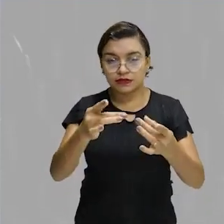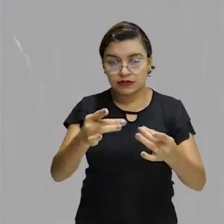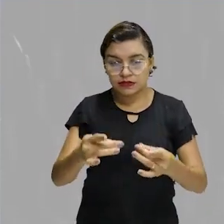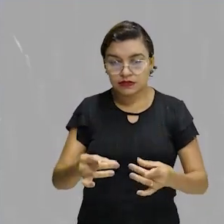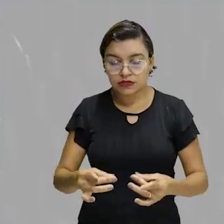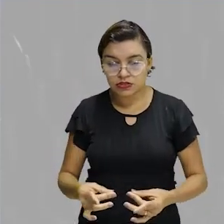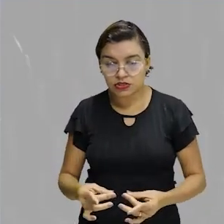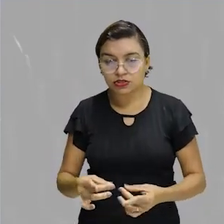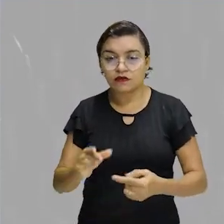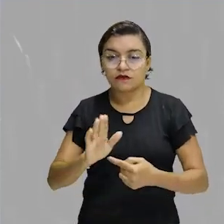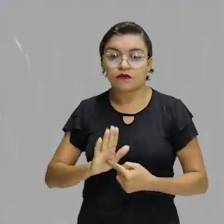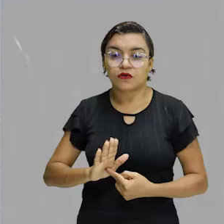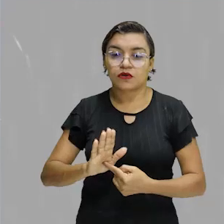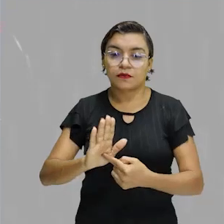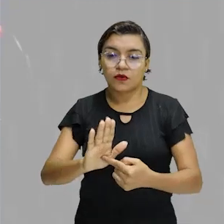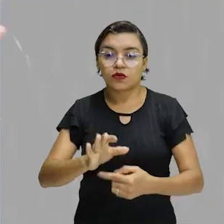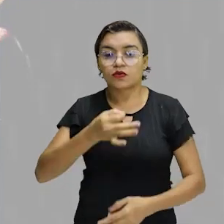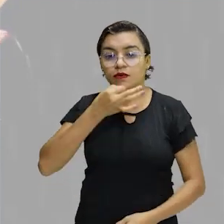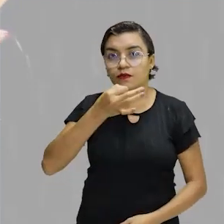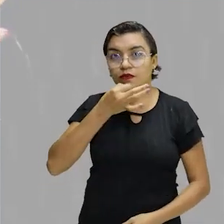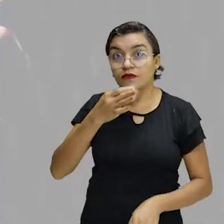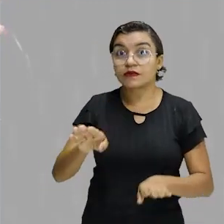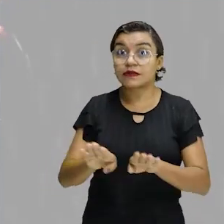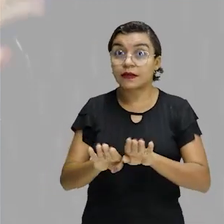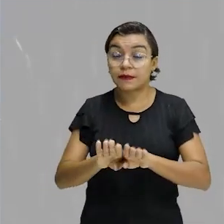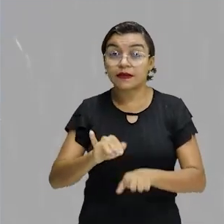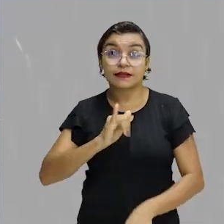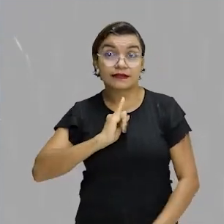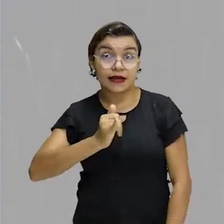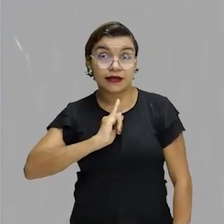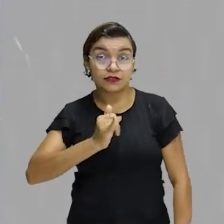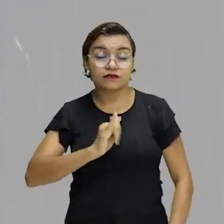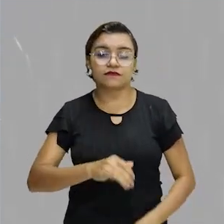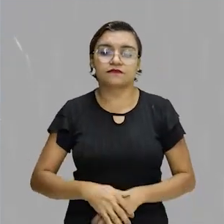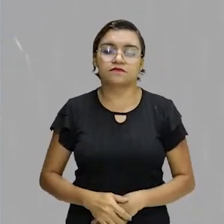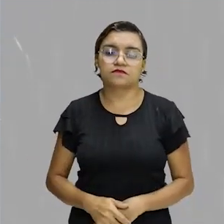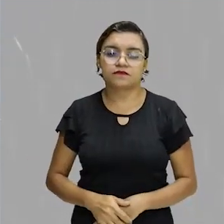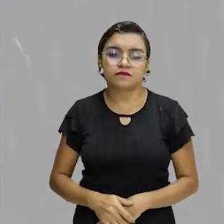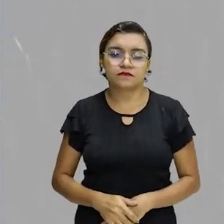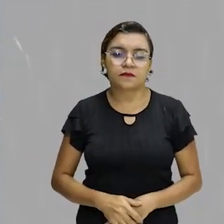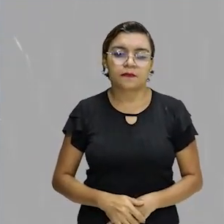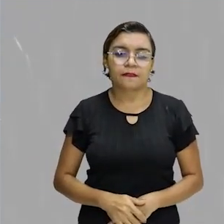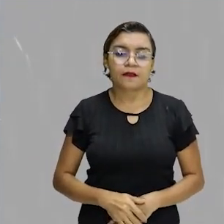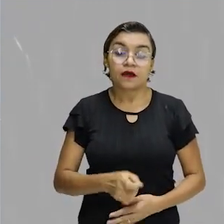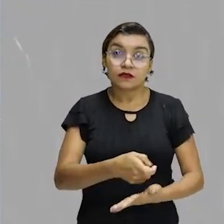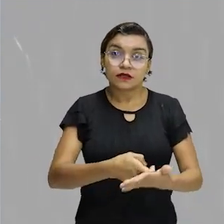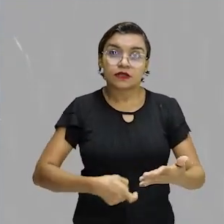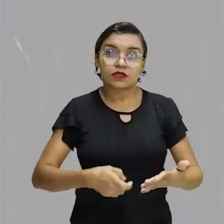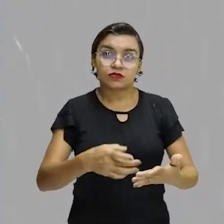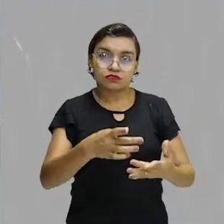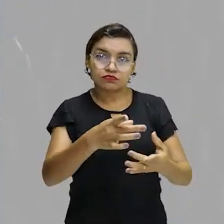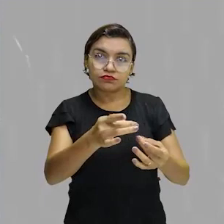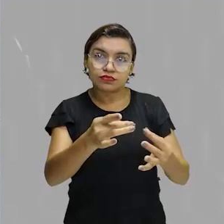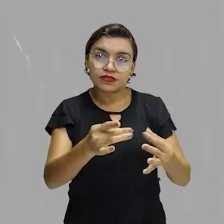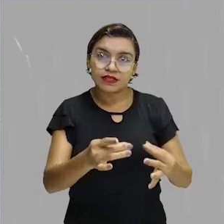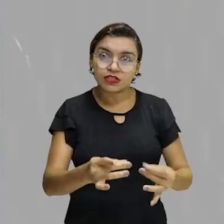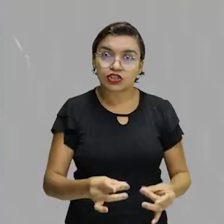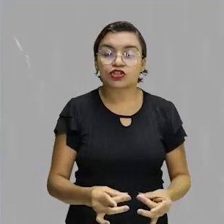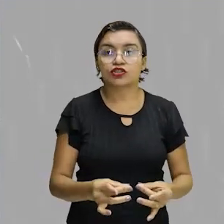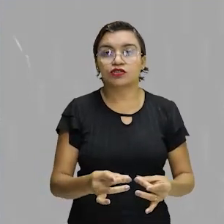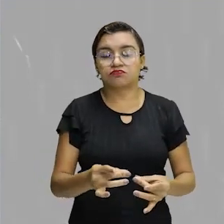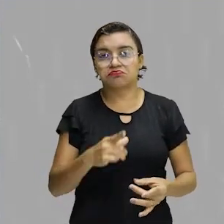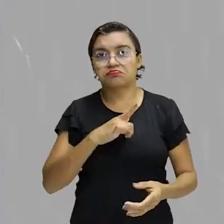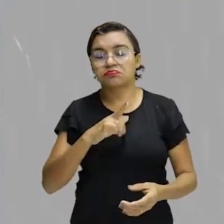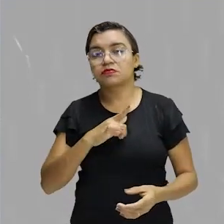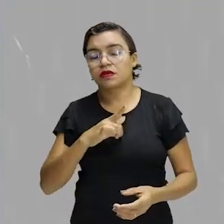expositivo, argumentativo e o narrativo. Tá? Então, o texto descritivo faz descrição, se